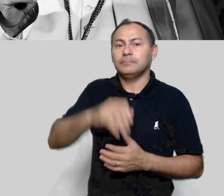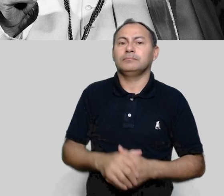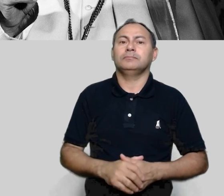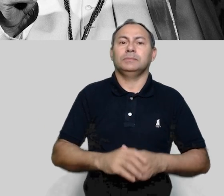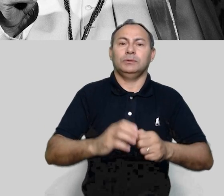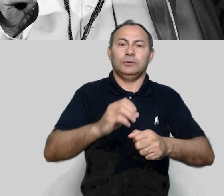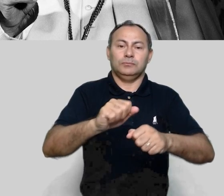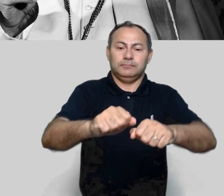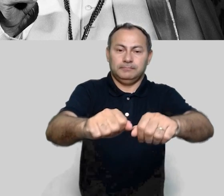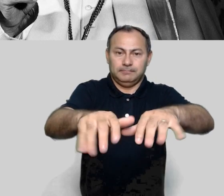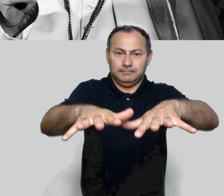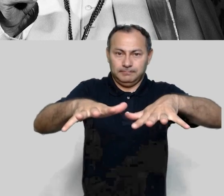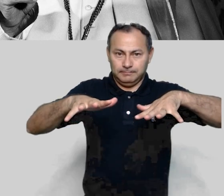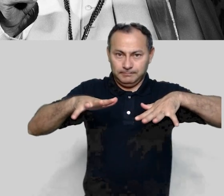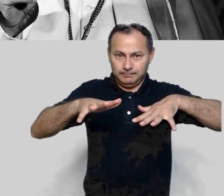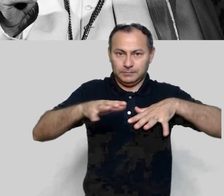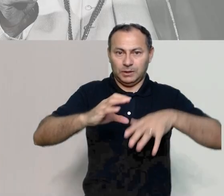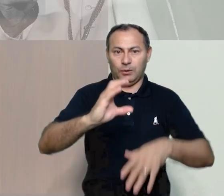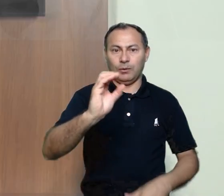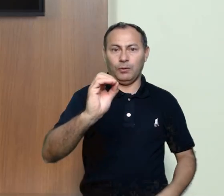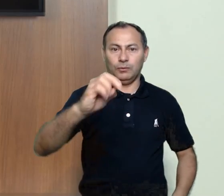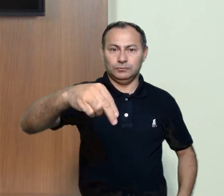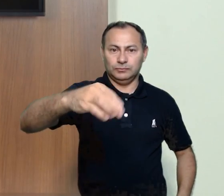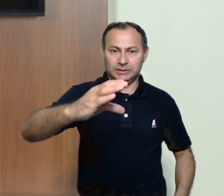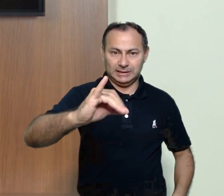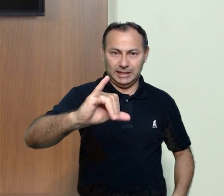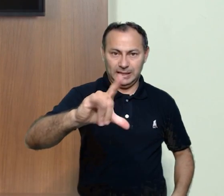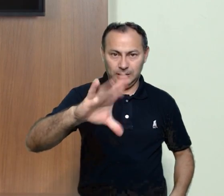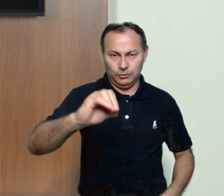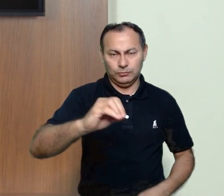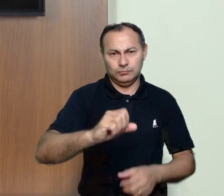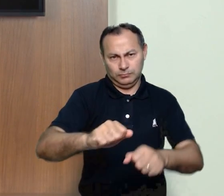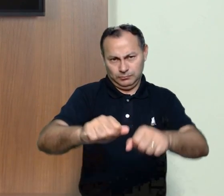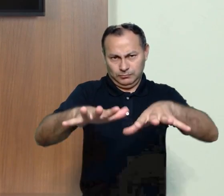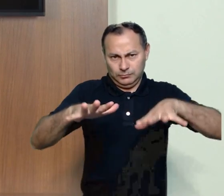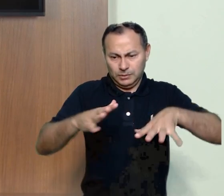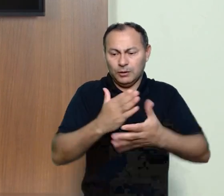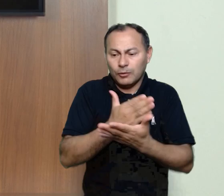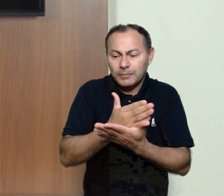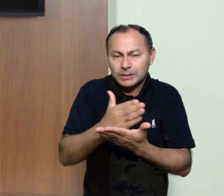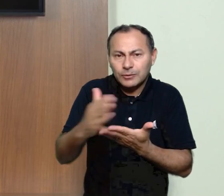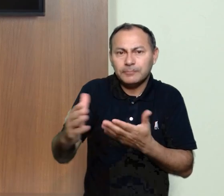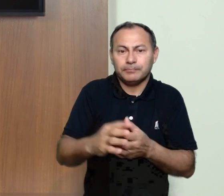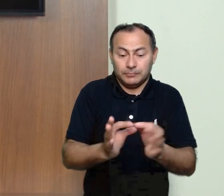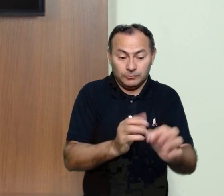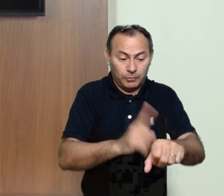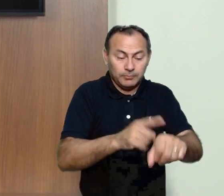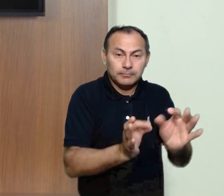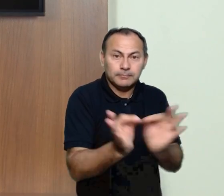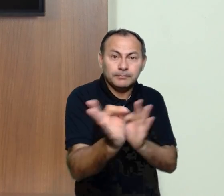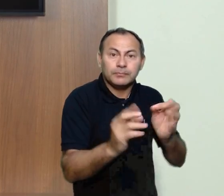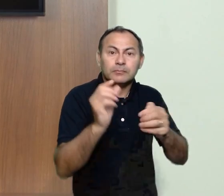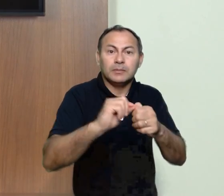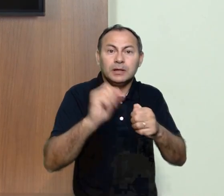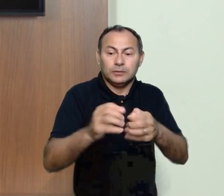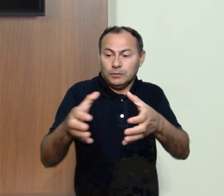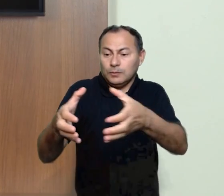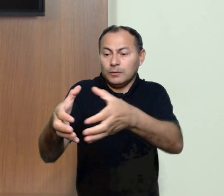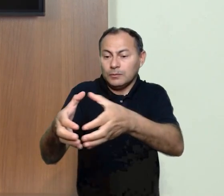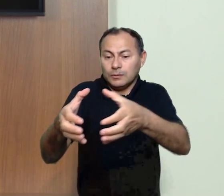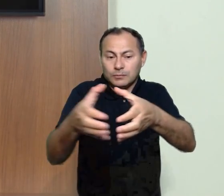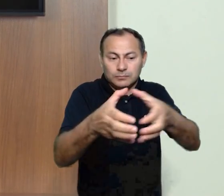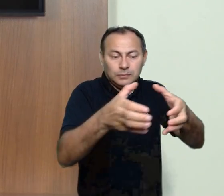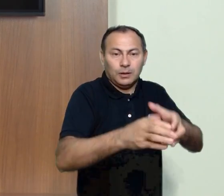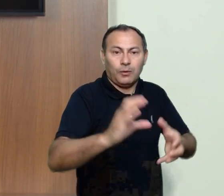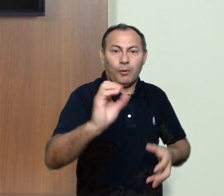o concílio começou. Na fase preparatória, foram criadas